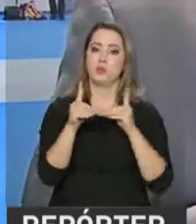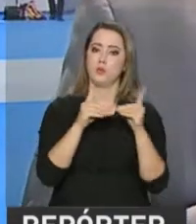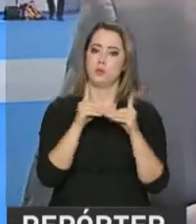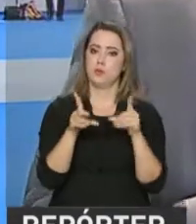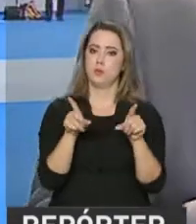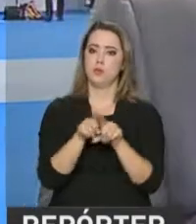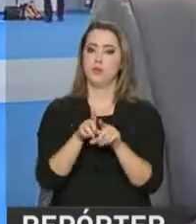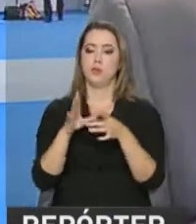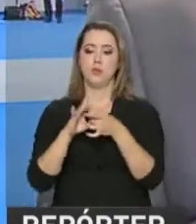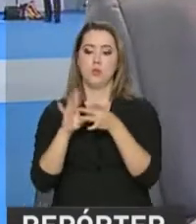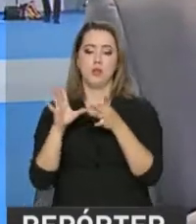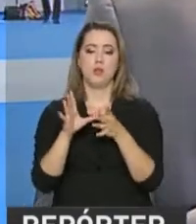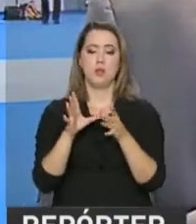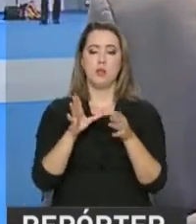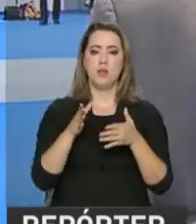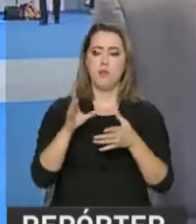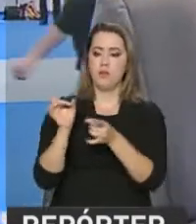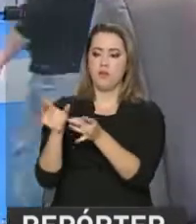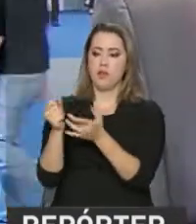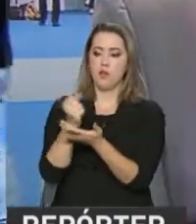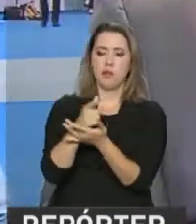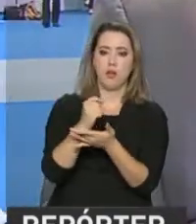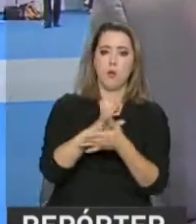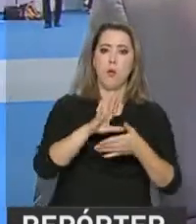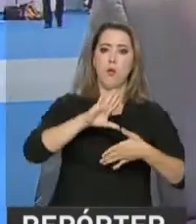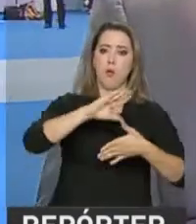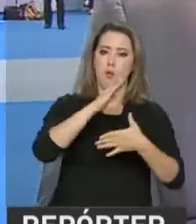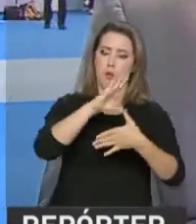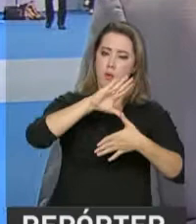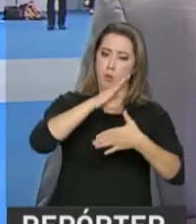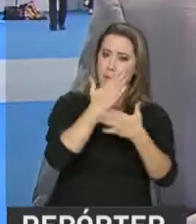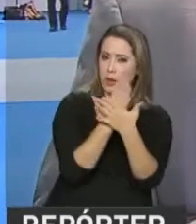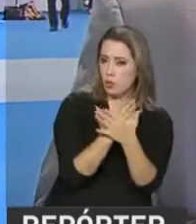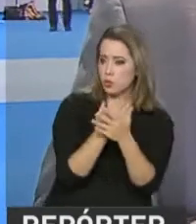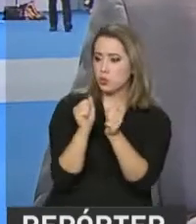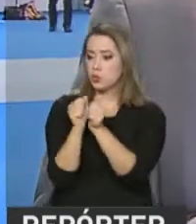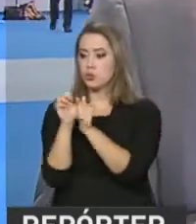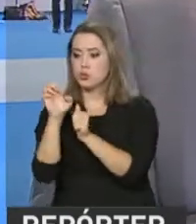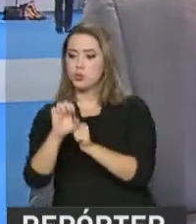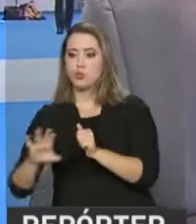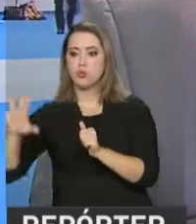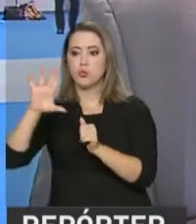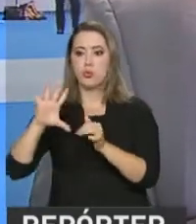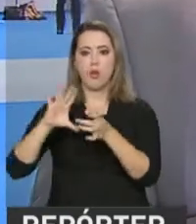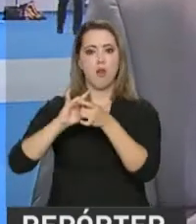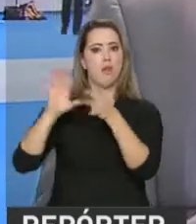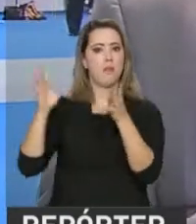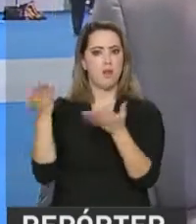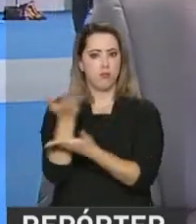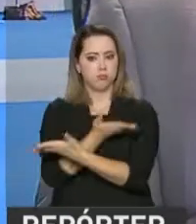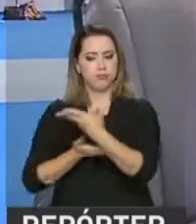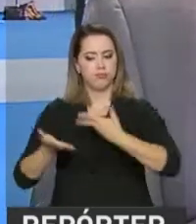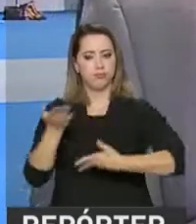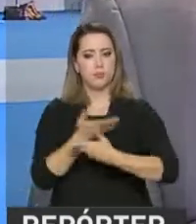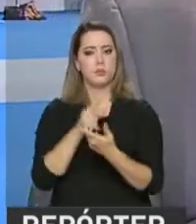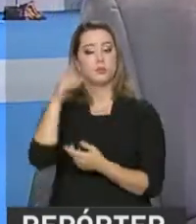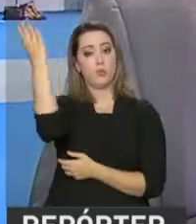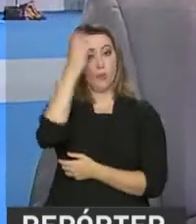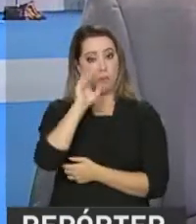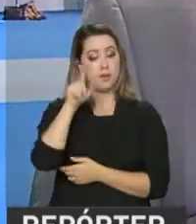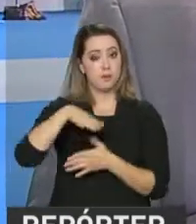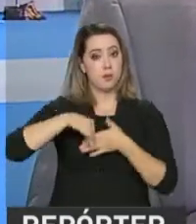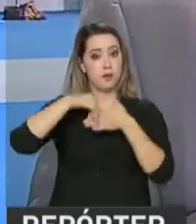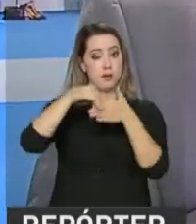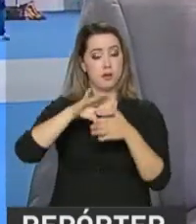entre o mercosul ea união européia o brasil assume a presidência do bloco neste mês de julho